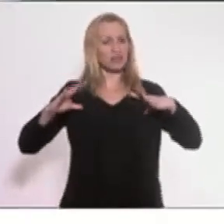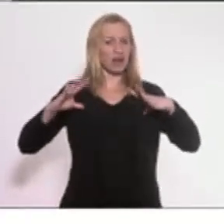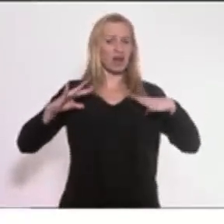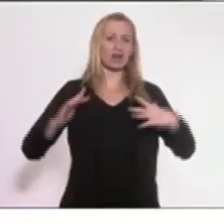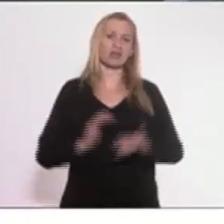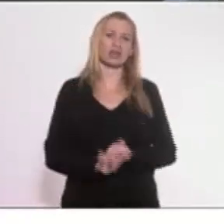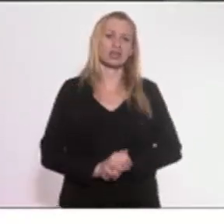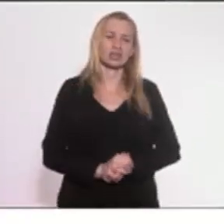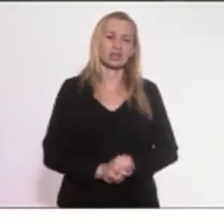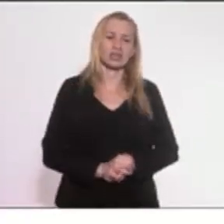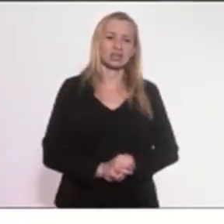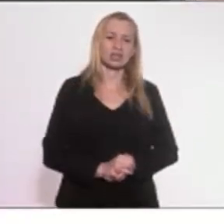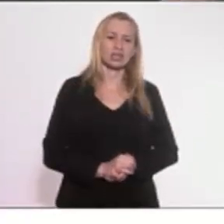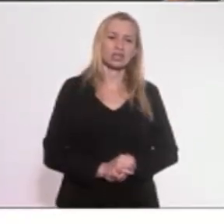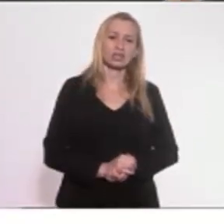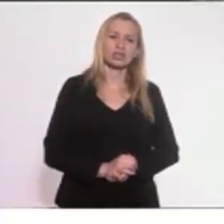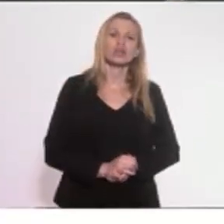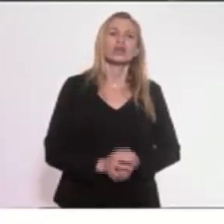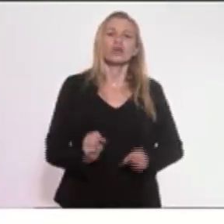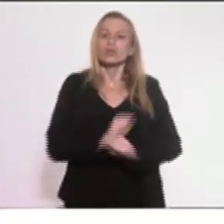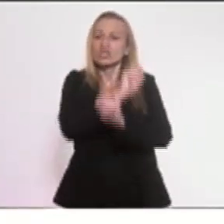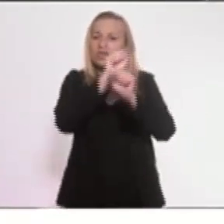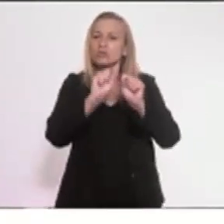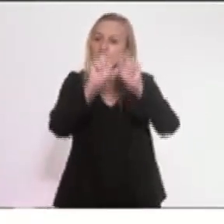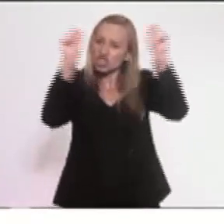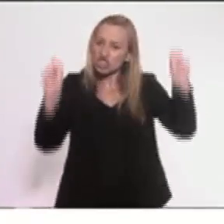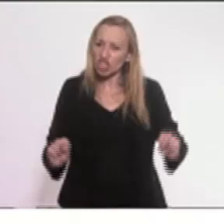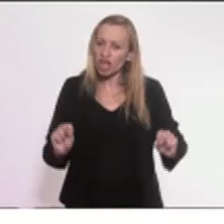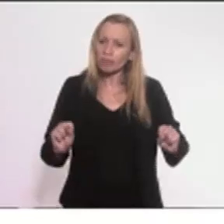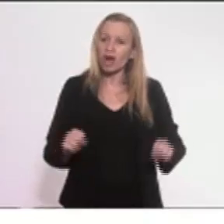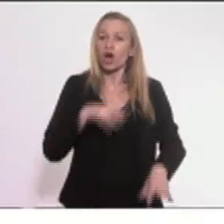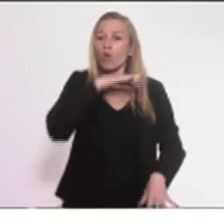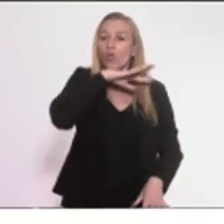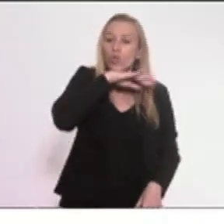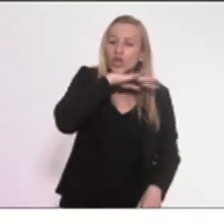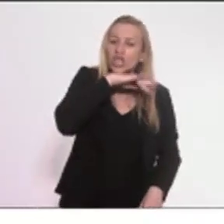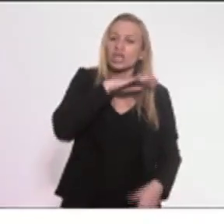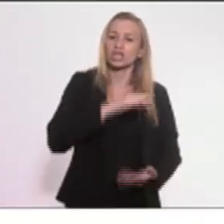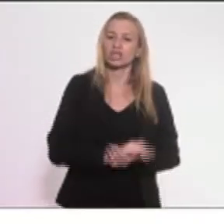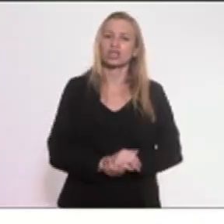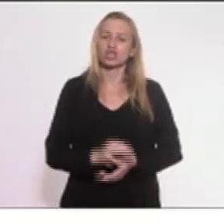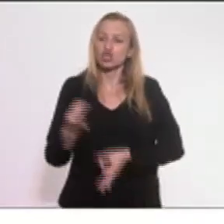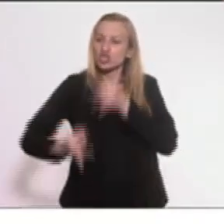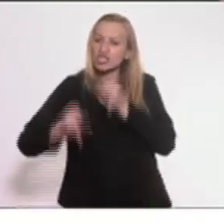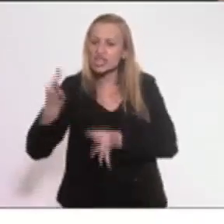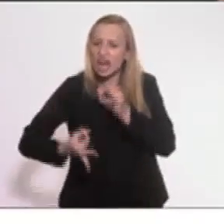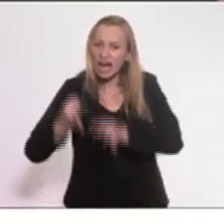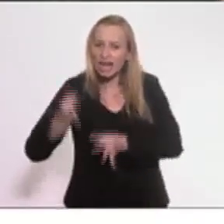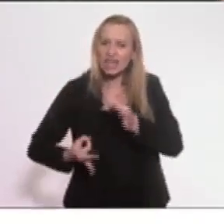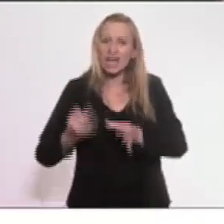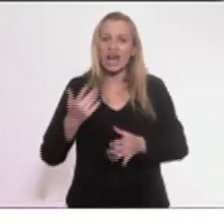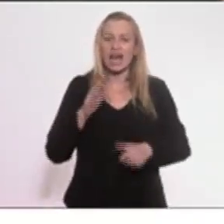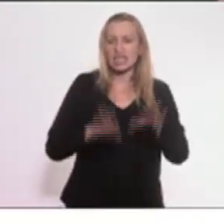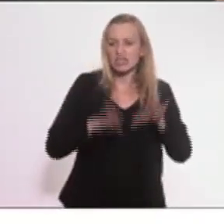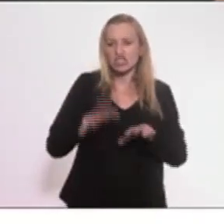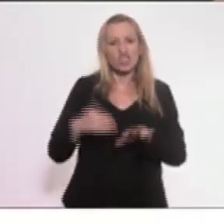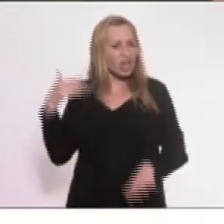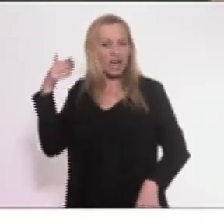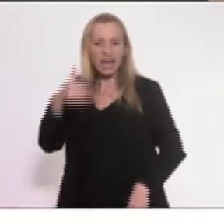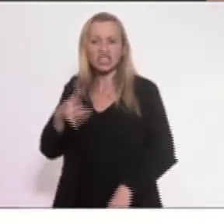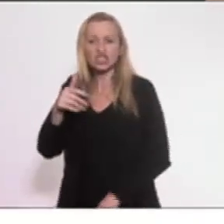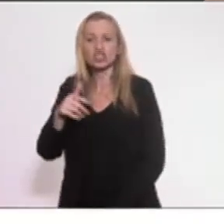um sistema burocrático do judiciário que muitas das vezes, deputada Marta Rocha, ele chega lá de manhã para